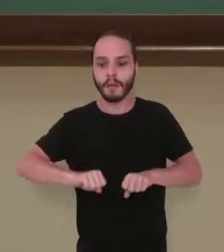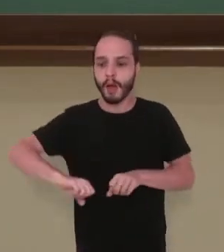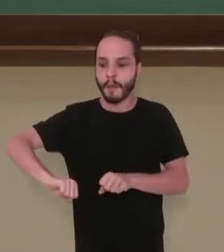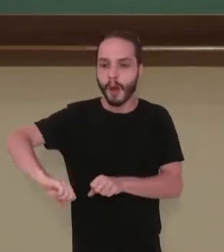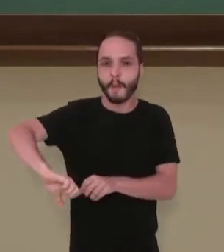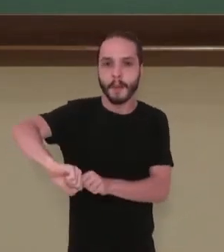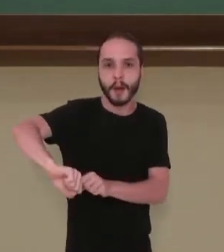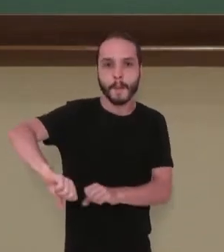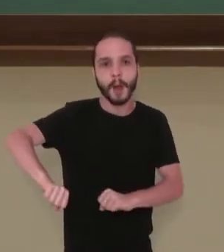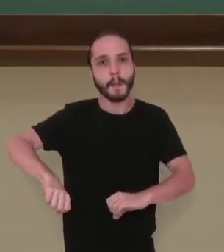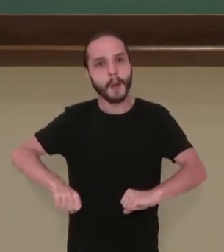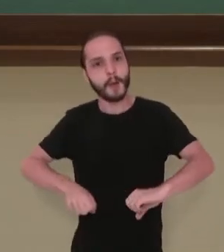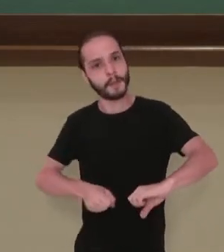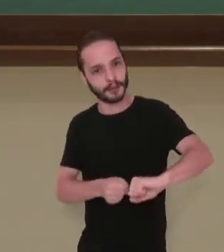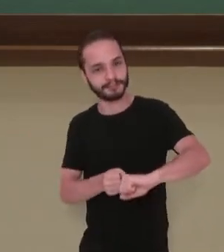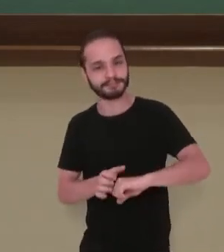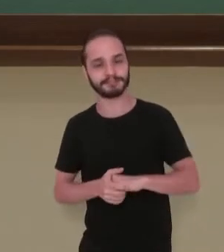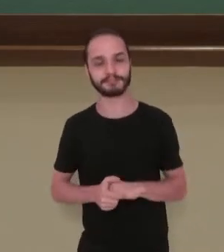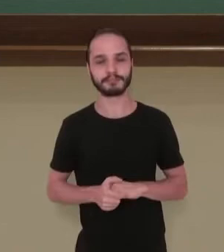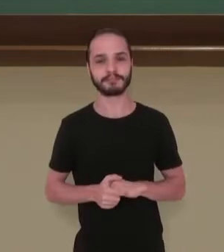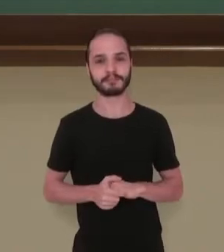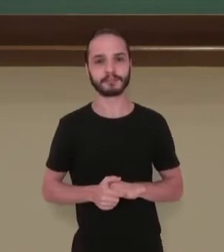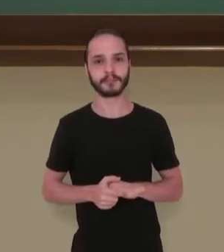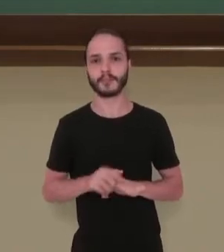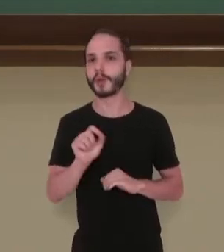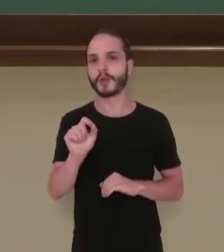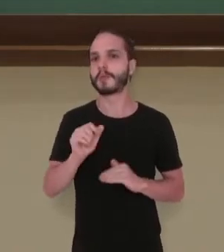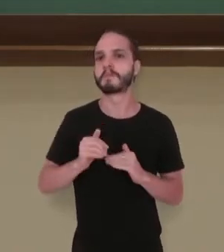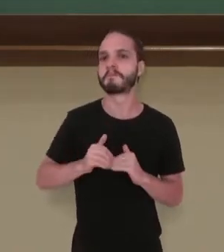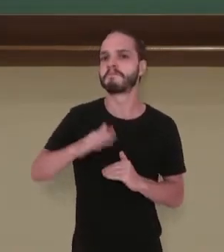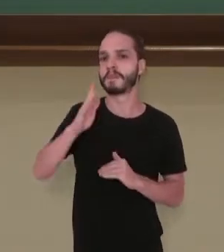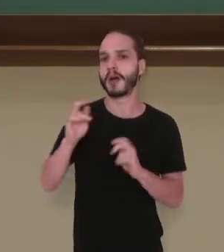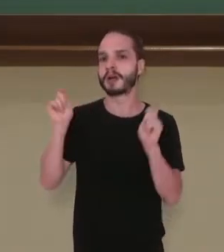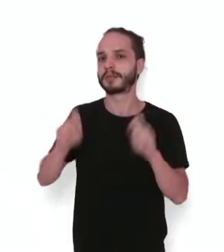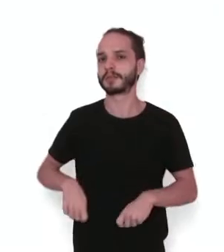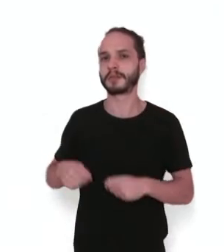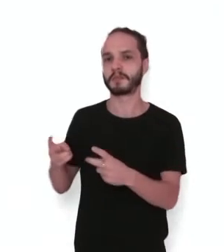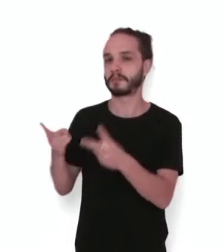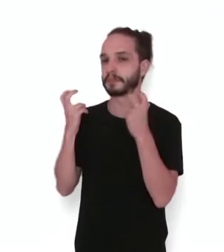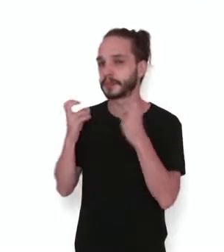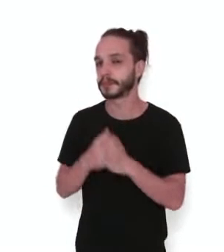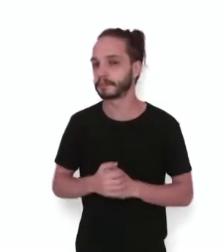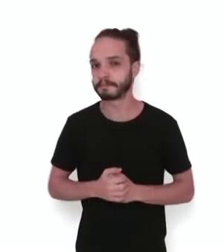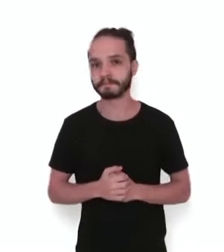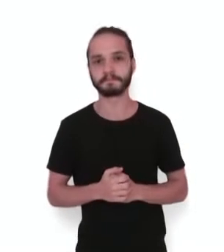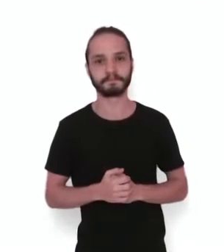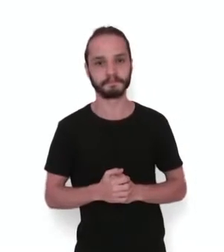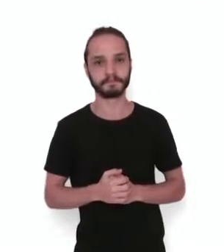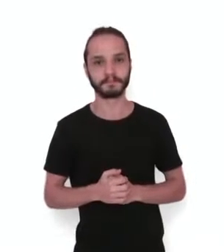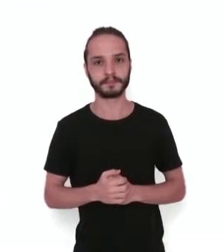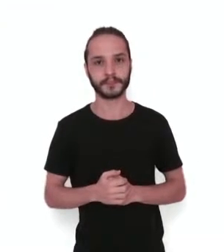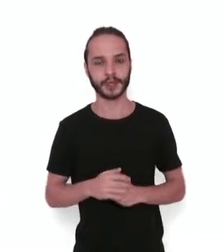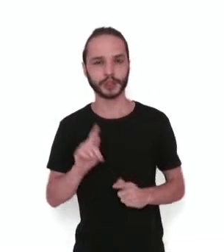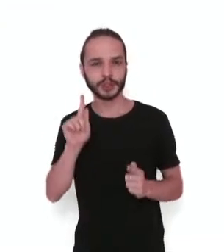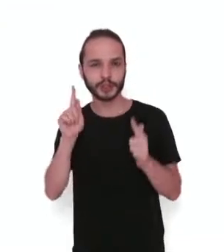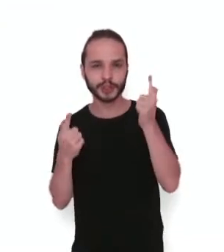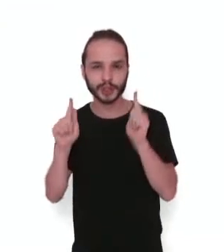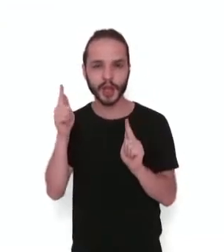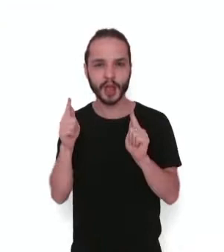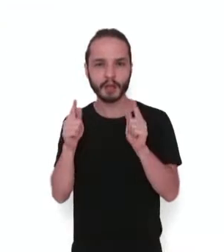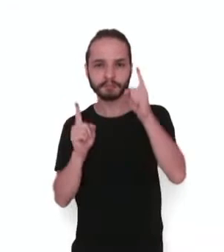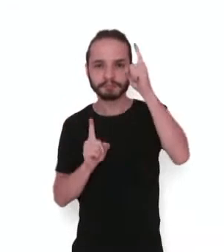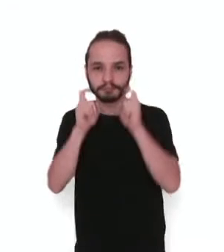na brincadeira, O que mais que eu posso perceber? Esses gestos e expressões